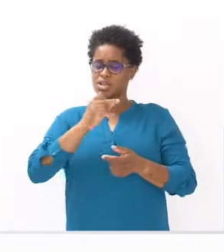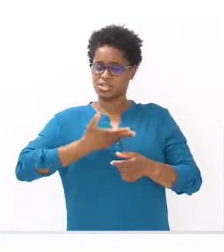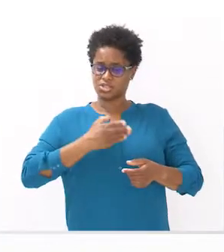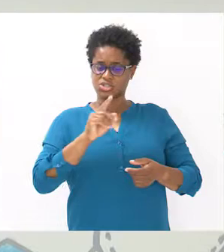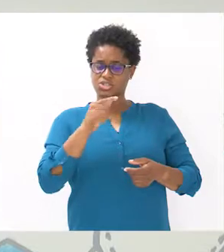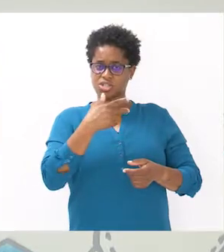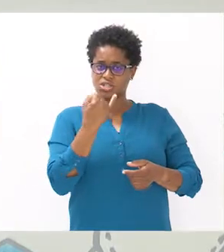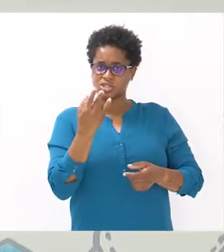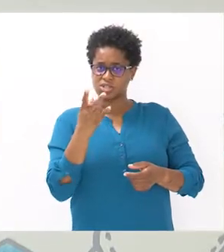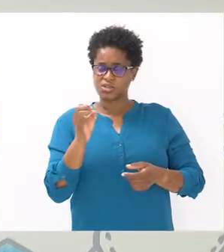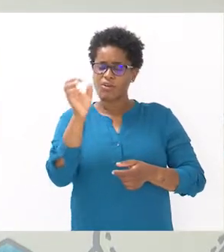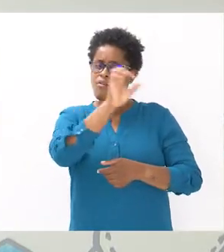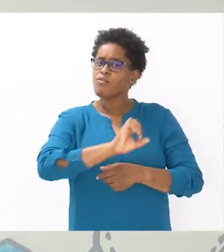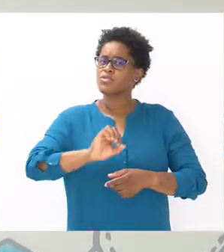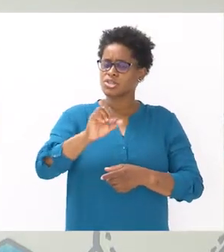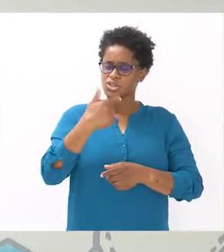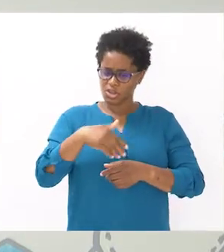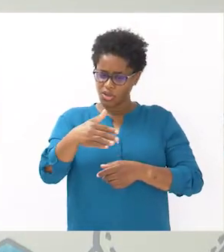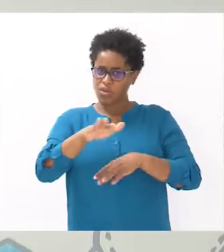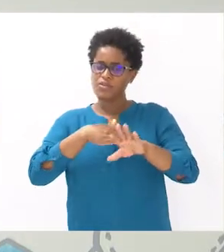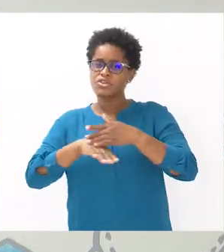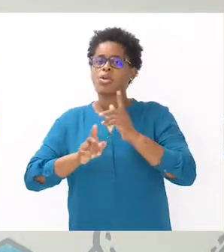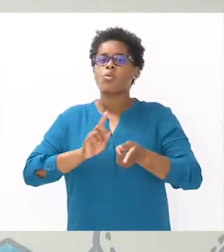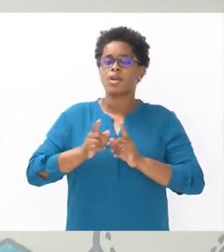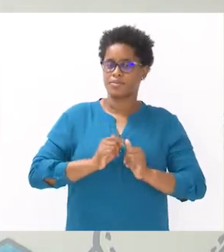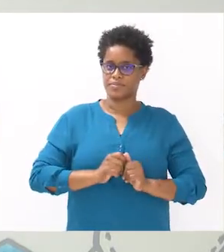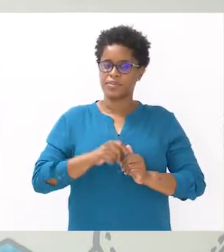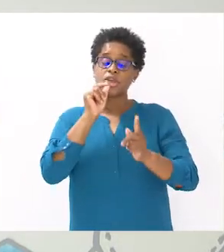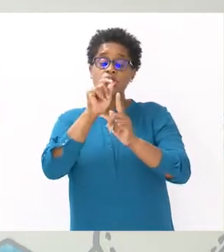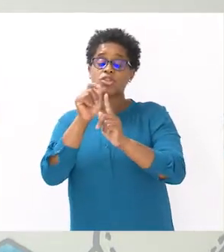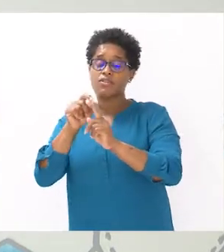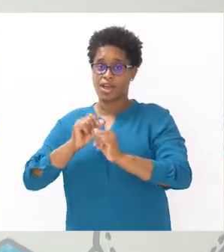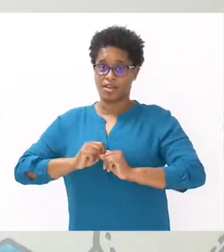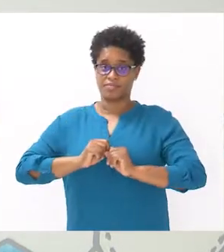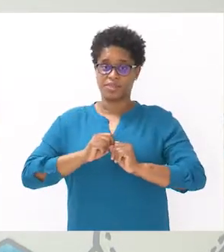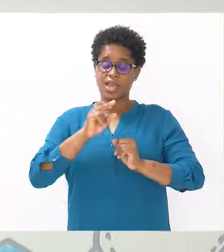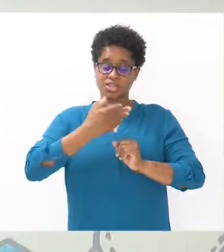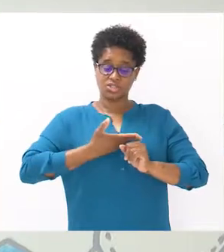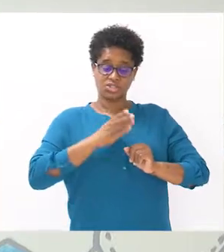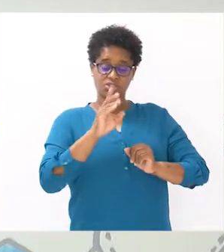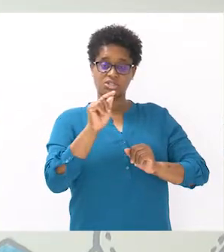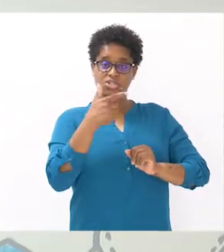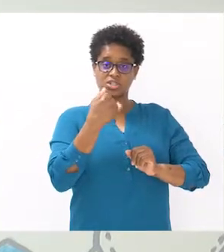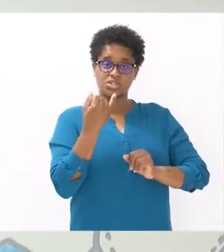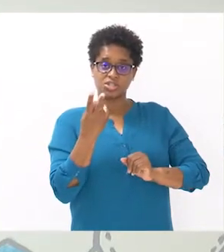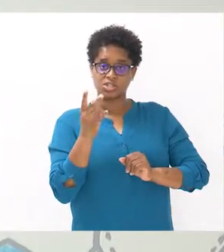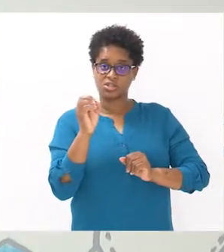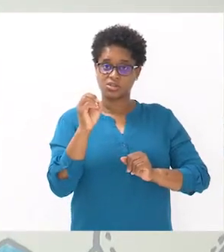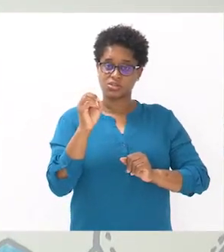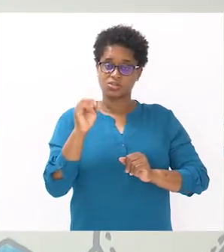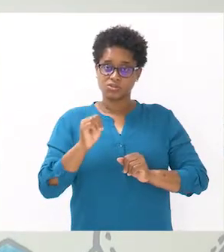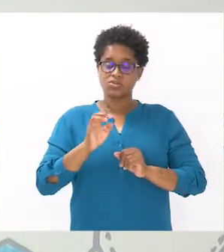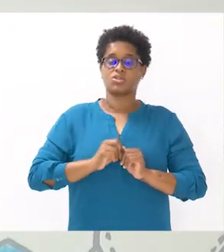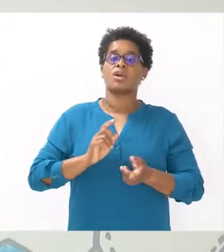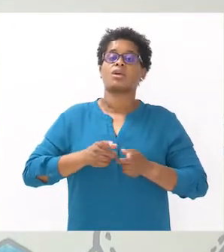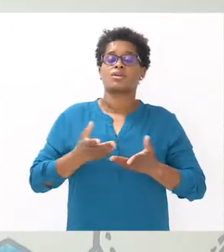adjetivos. Vocês terão que fazer o quê? Identificar os adjetivos em